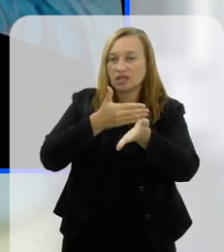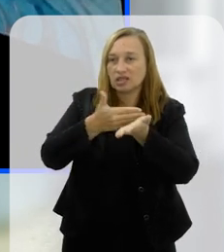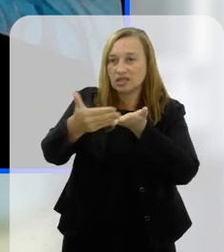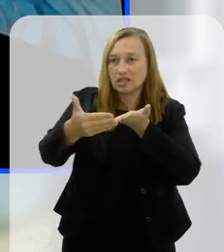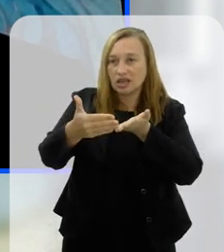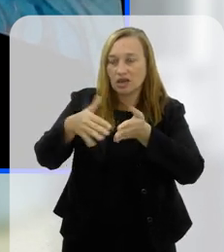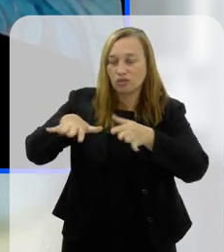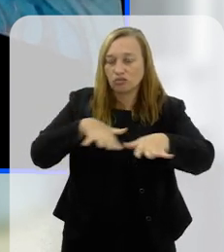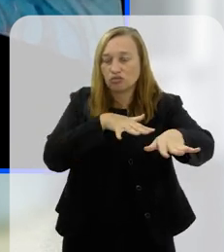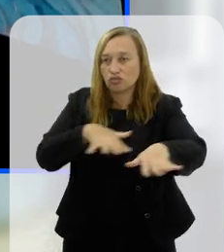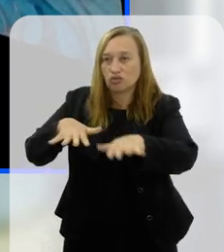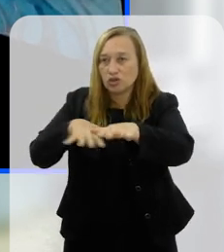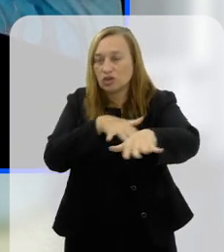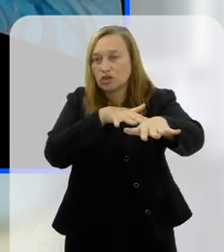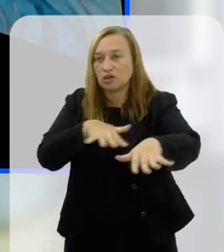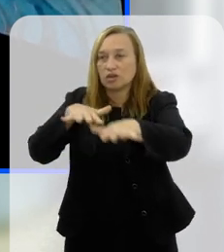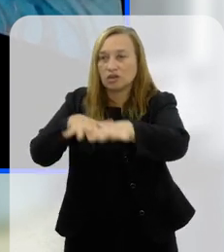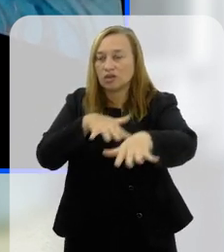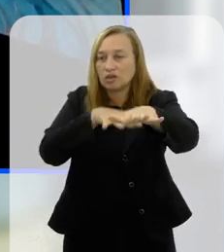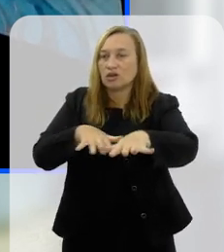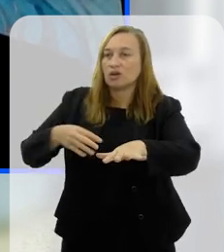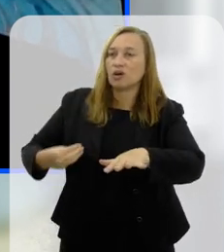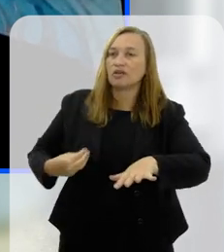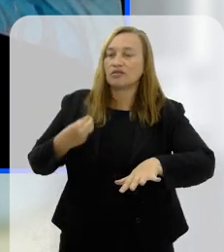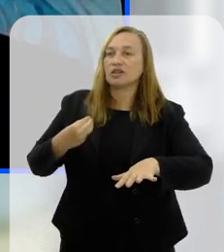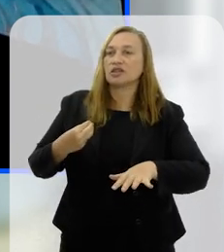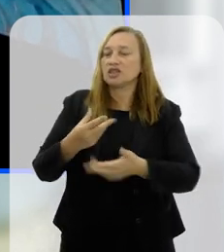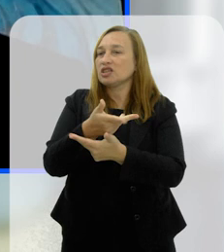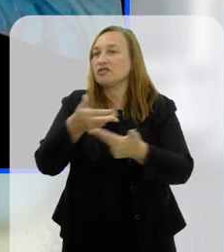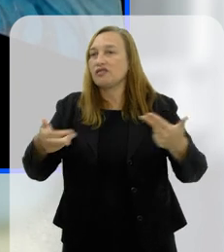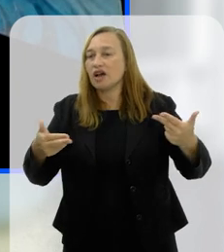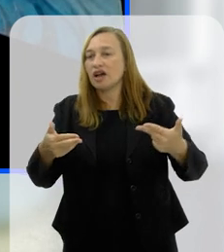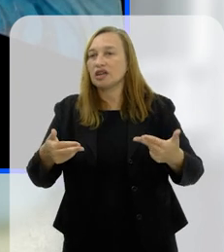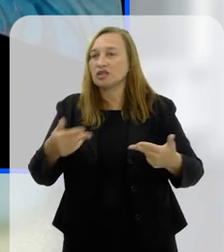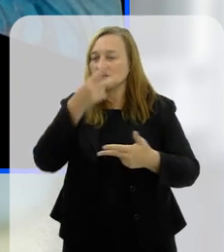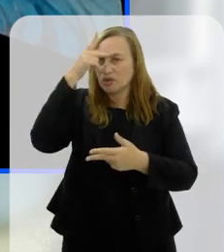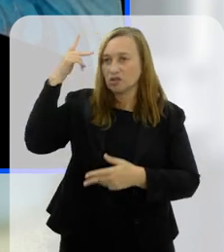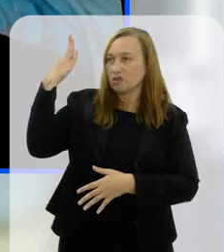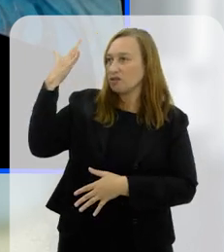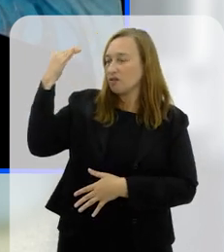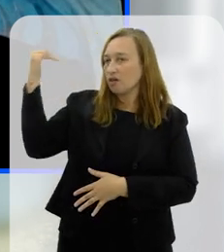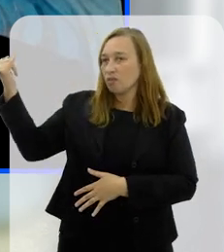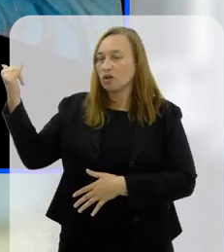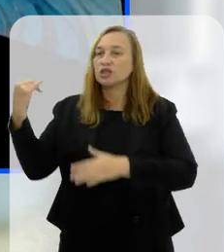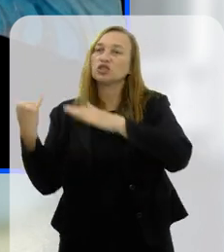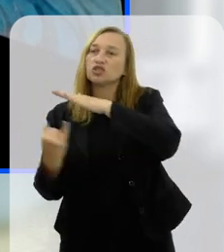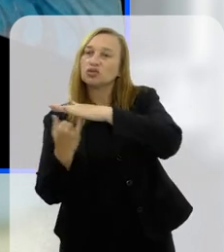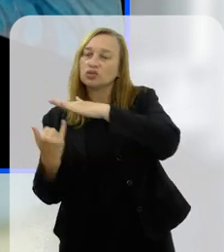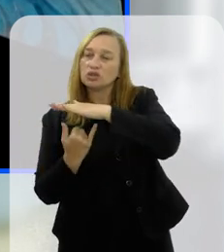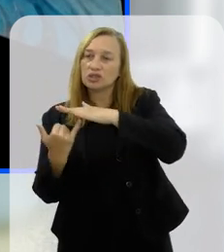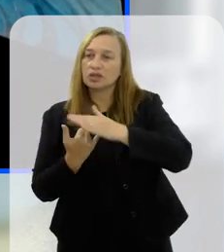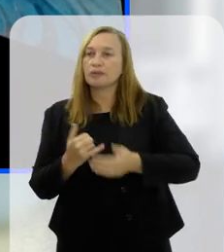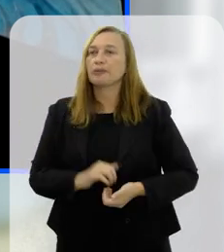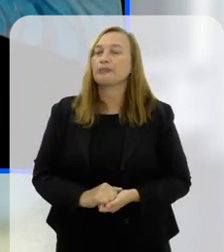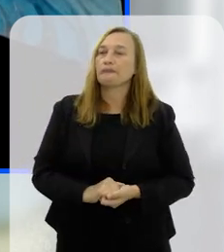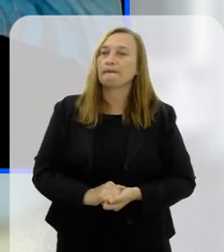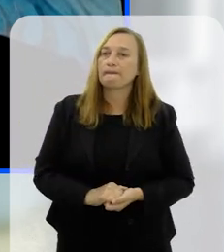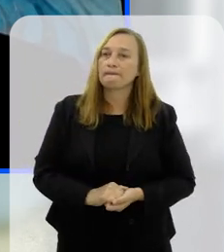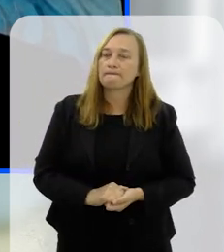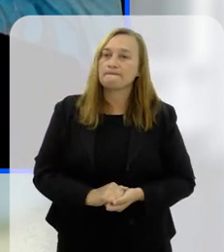hor vamos vamos ter uma grande caminhada com a presença de de várias autoridades várias